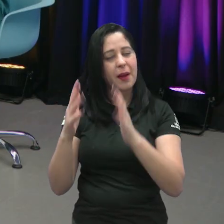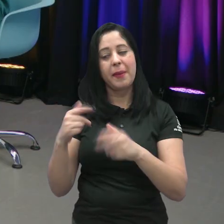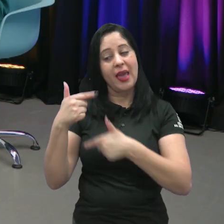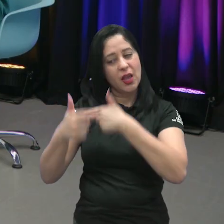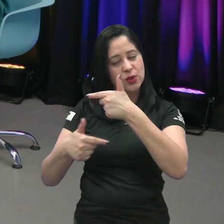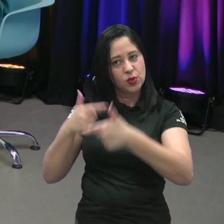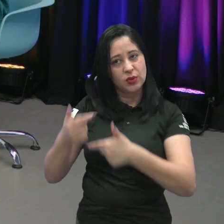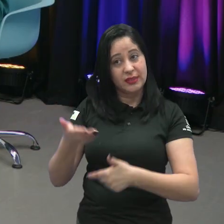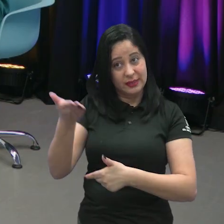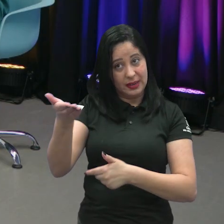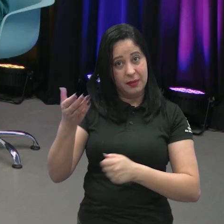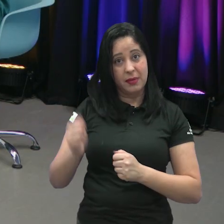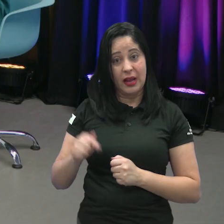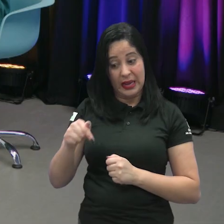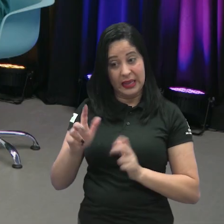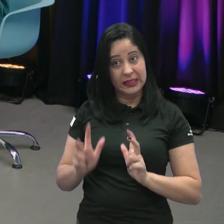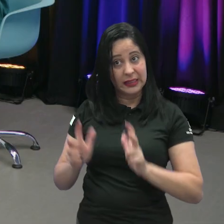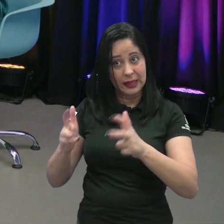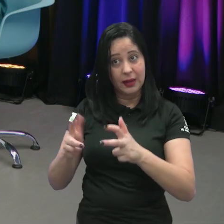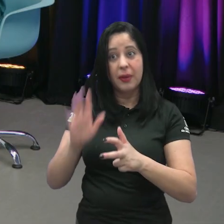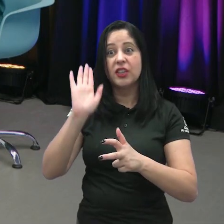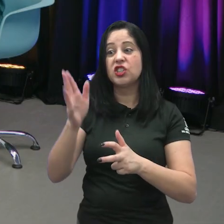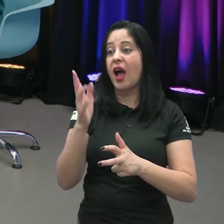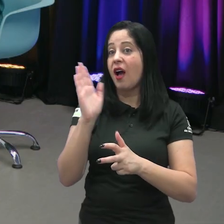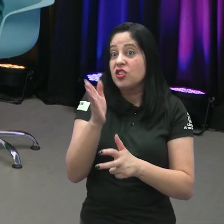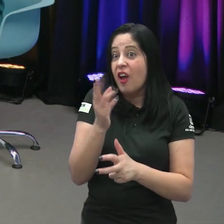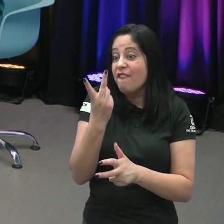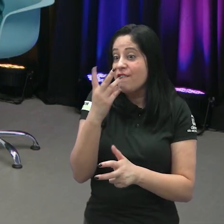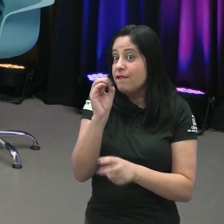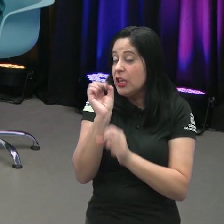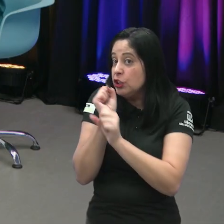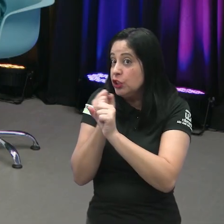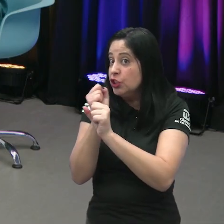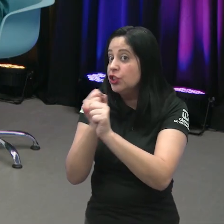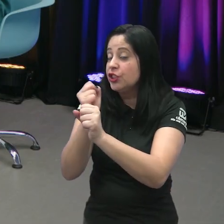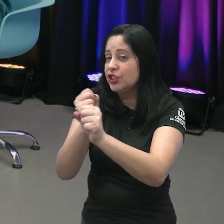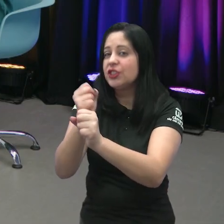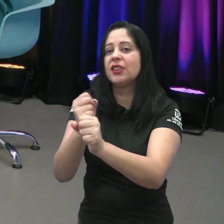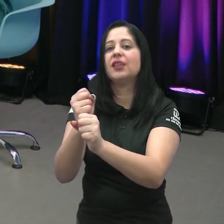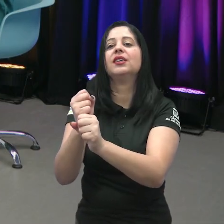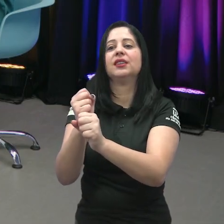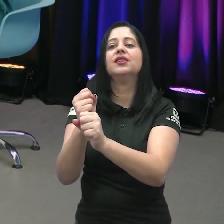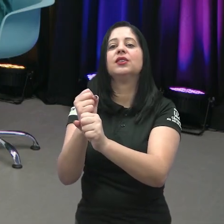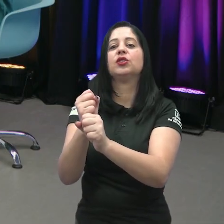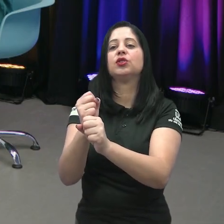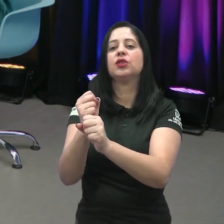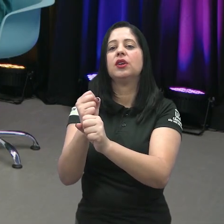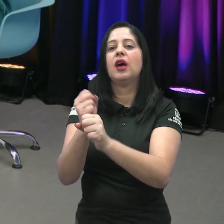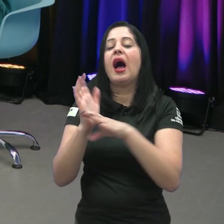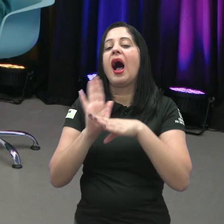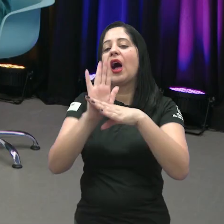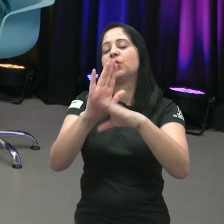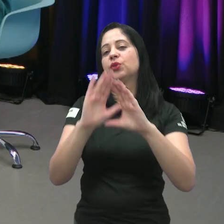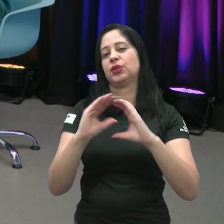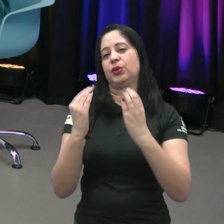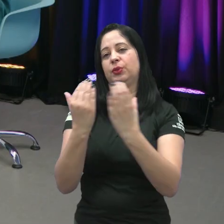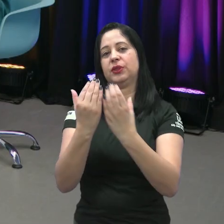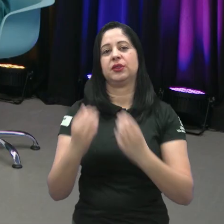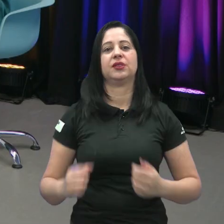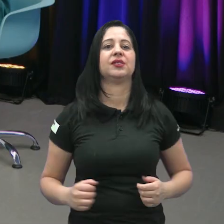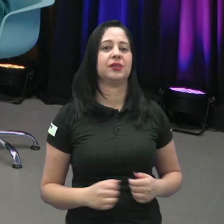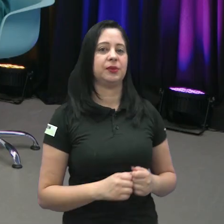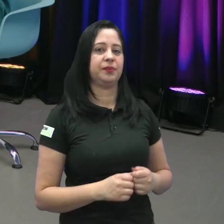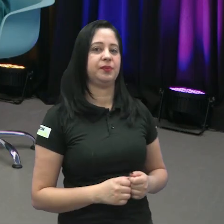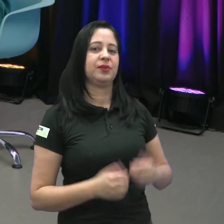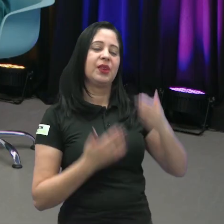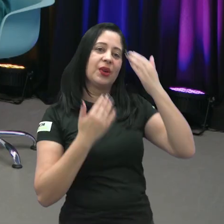parabéns, né, pelo trabalho que você vem desenvolvendo há 2 décadas aí com a população, dando voz aí à comunidade.